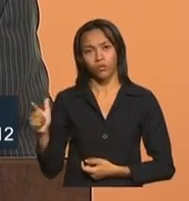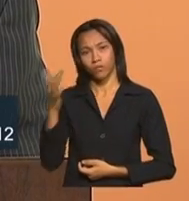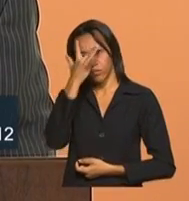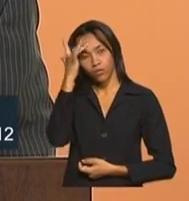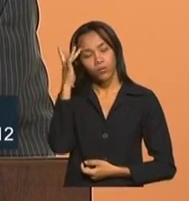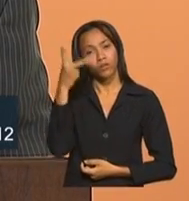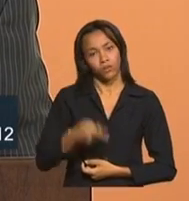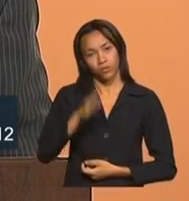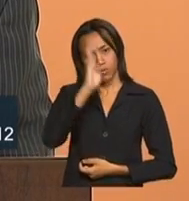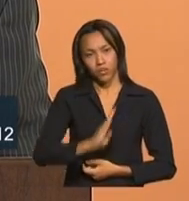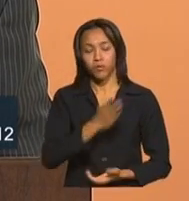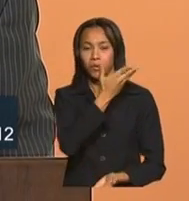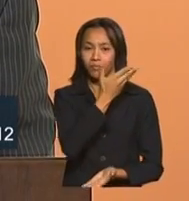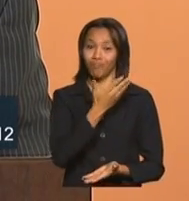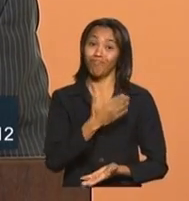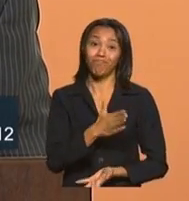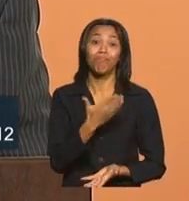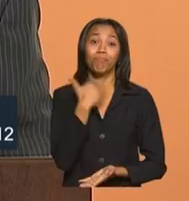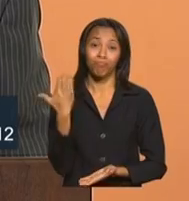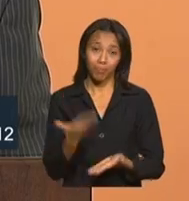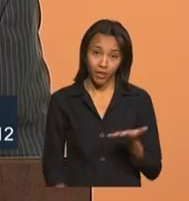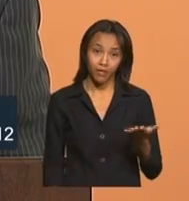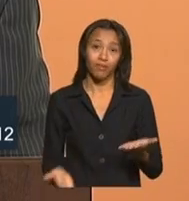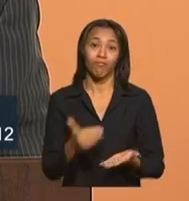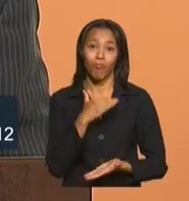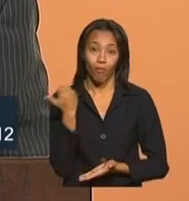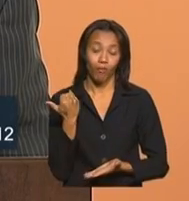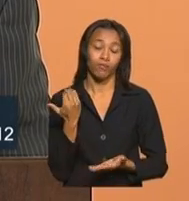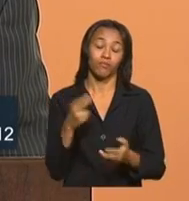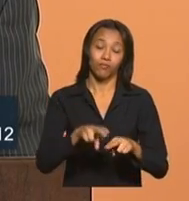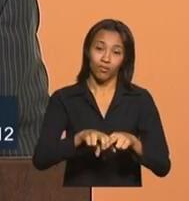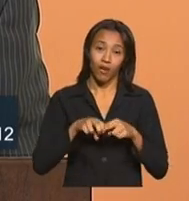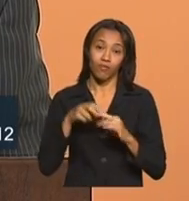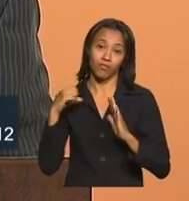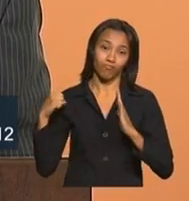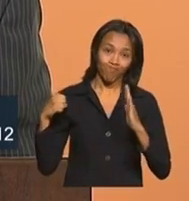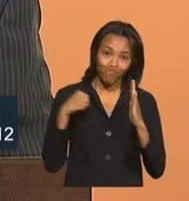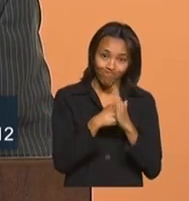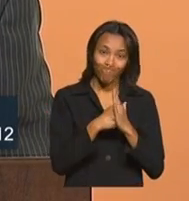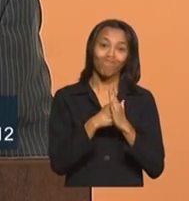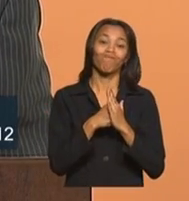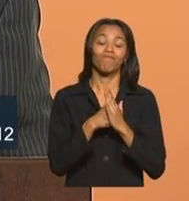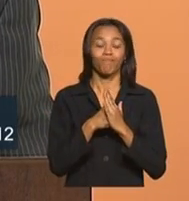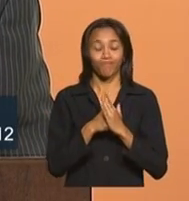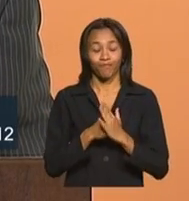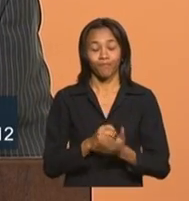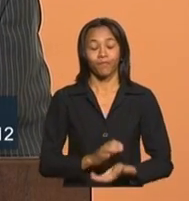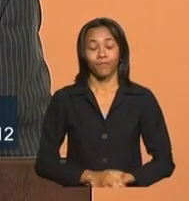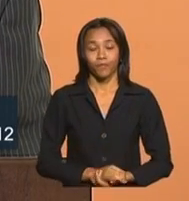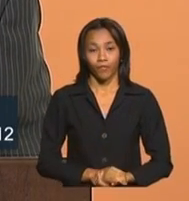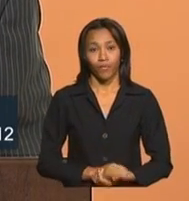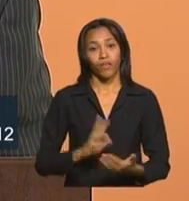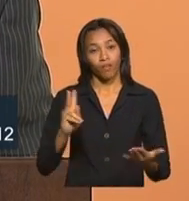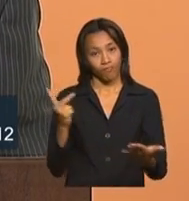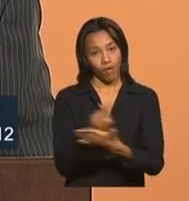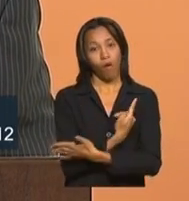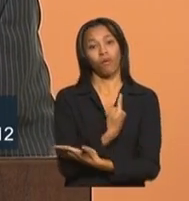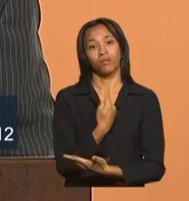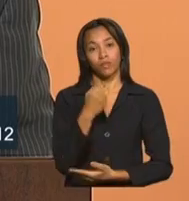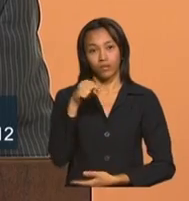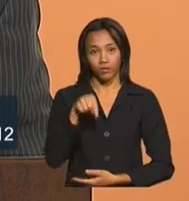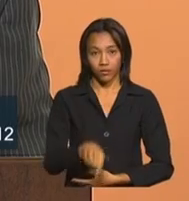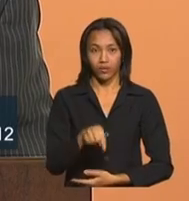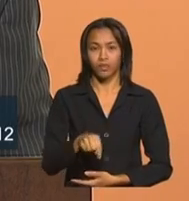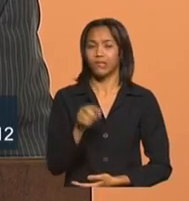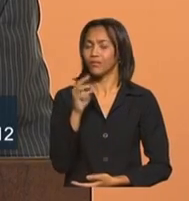que perderam seus entes queridos, tragados pelas tragédias que, infelizmente, ocorrem